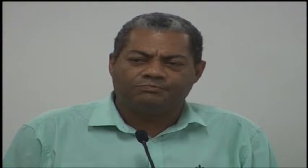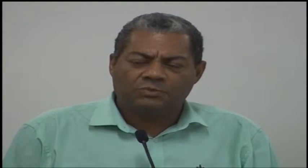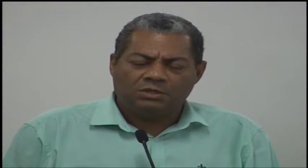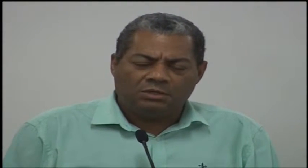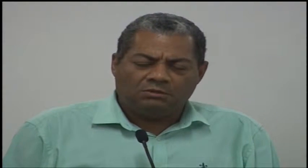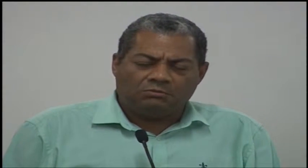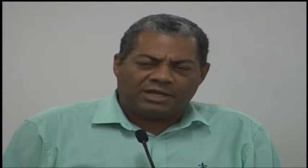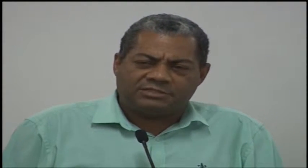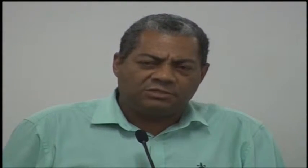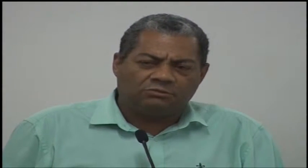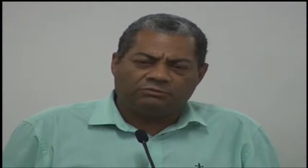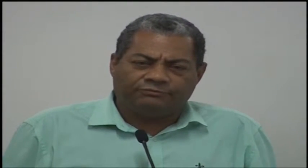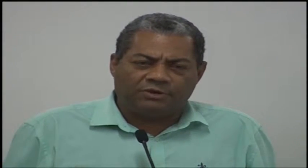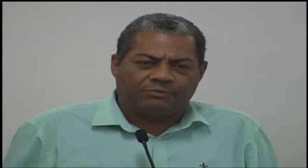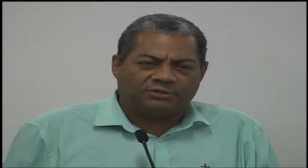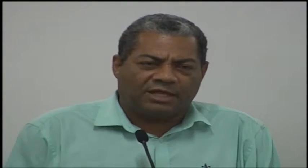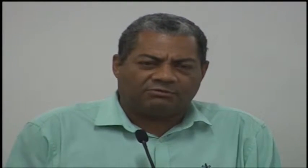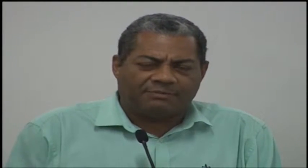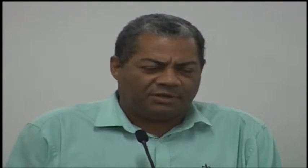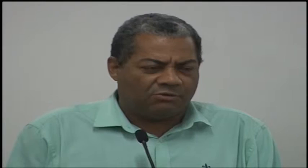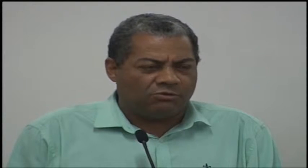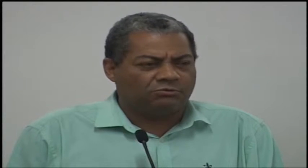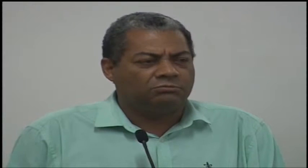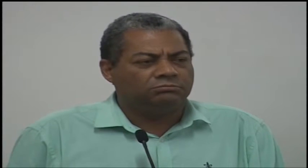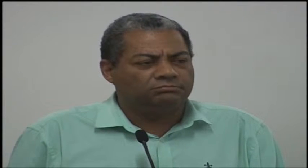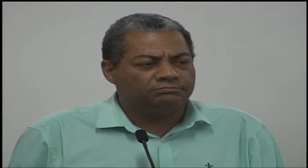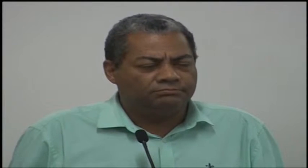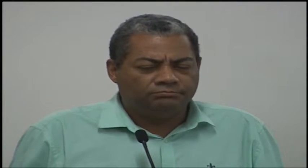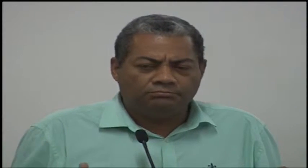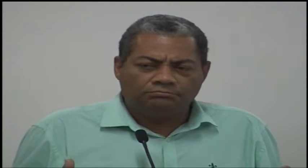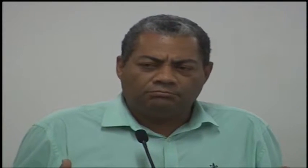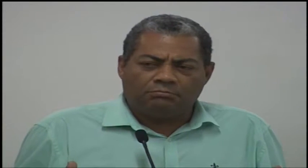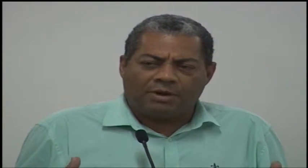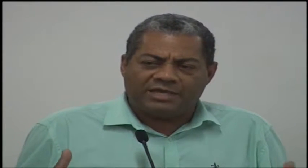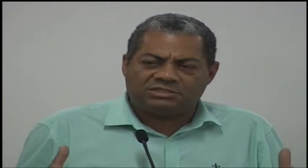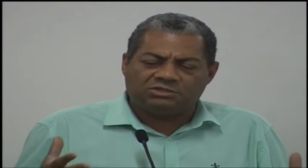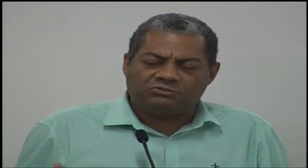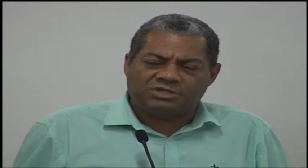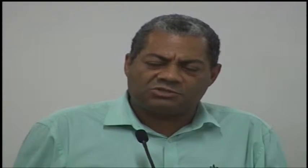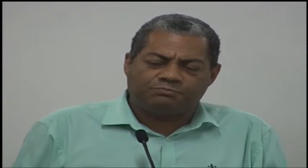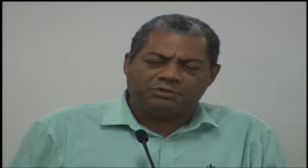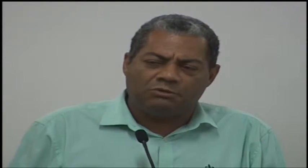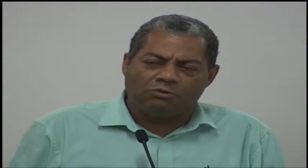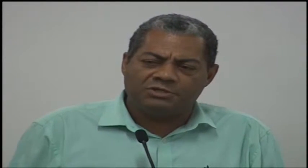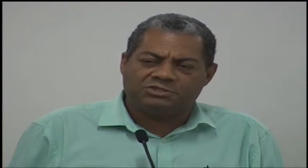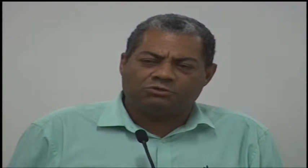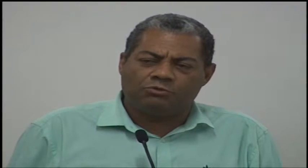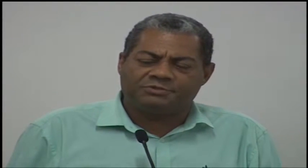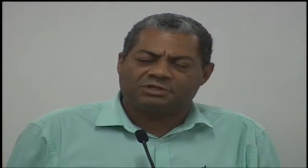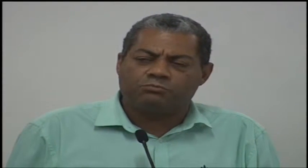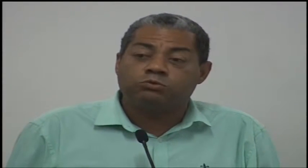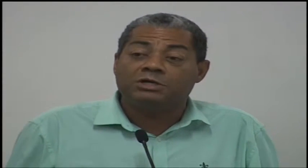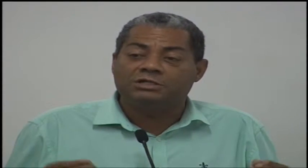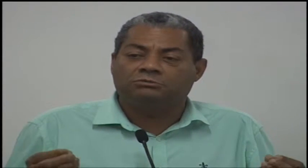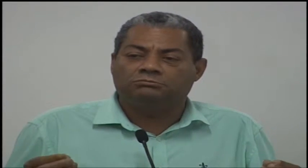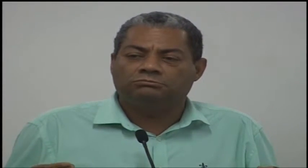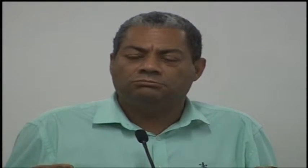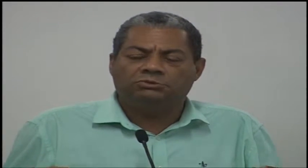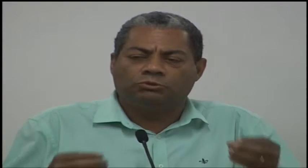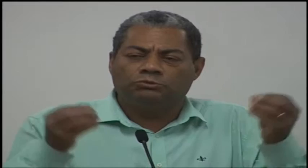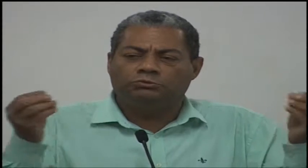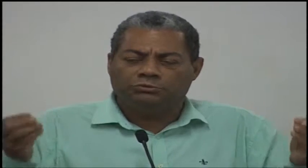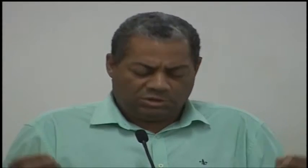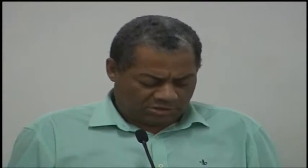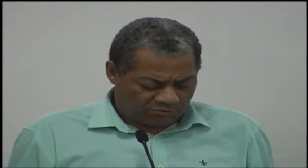Brasil. O Brasil foi apontado lá pela ONU com mais de 200 bilhões de corrupção por ano,